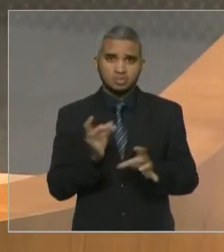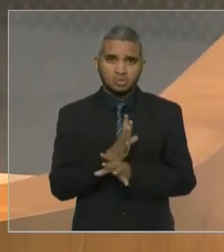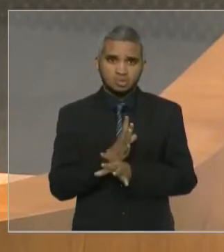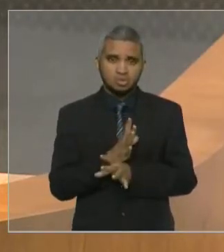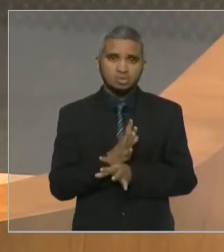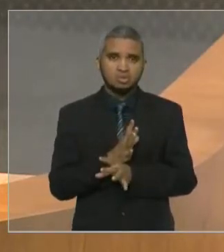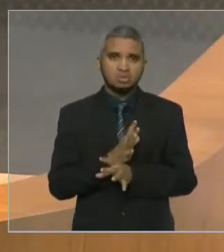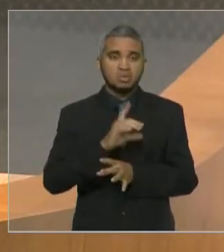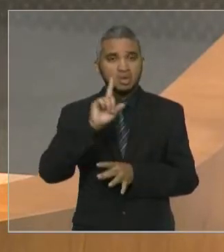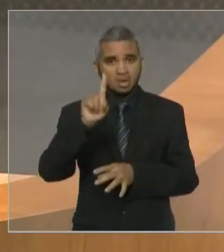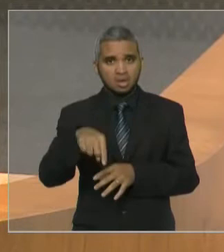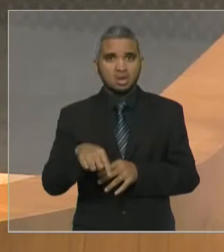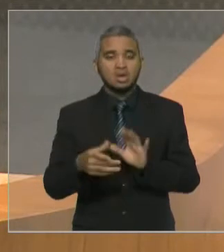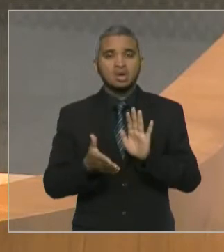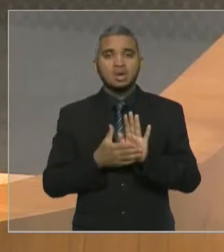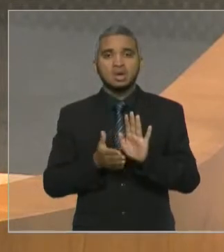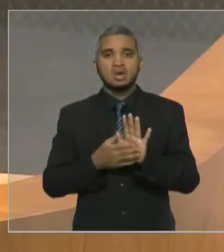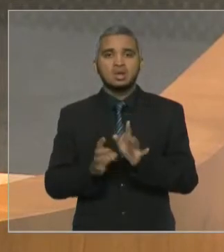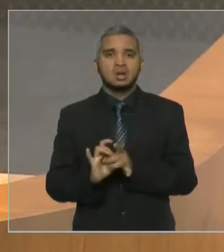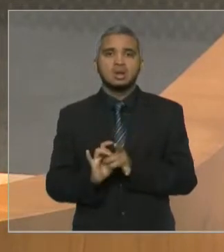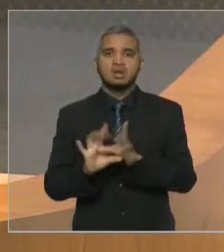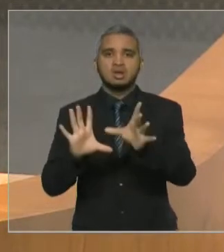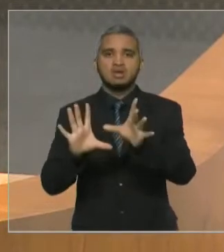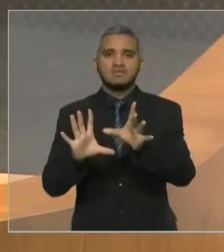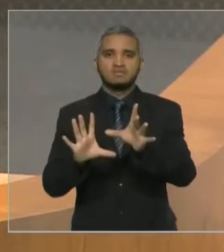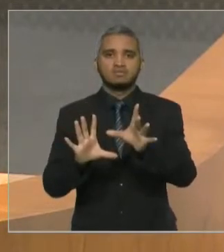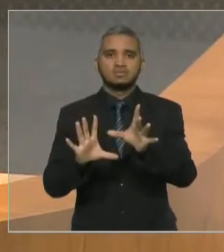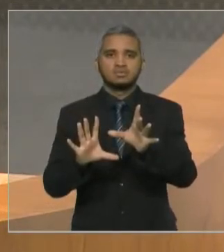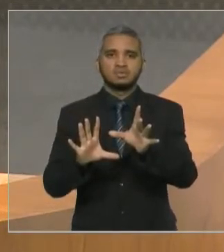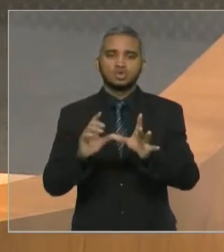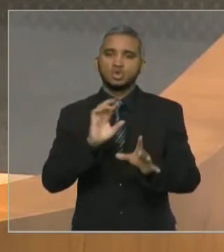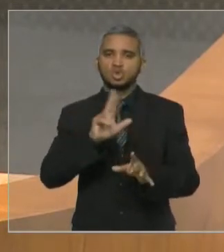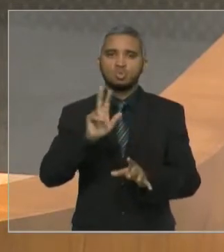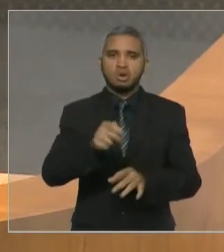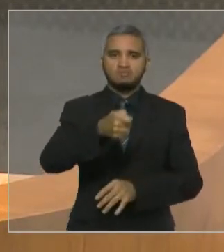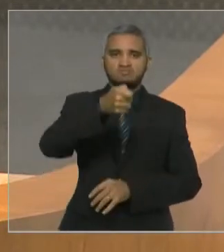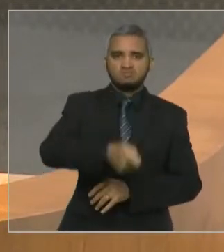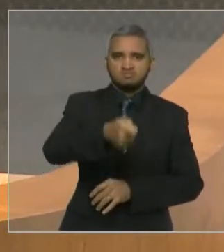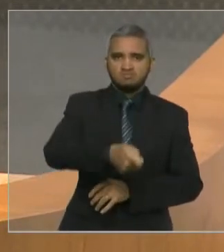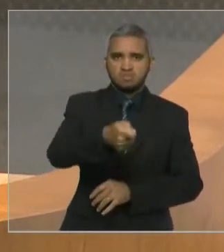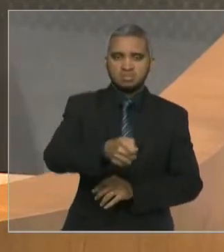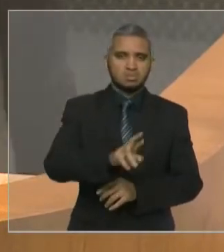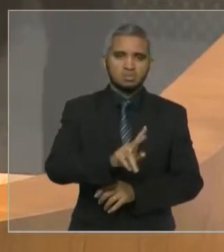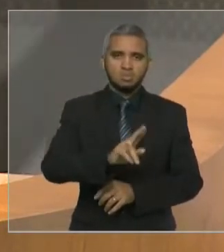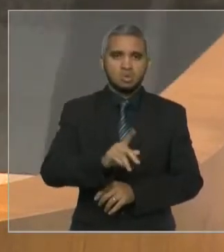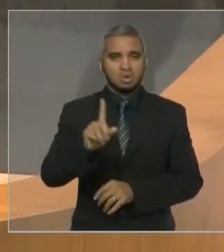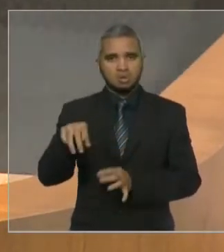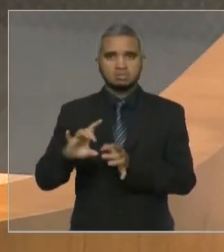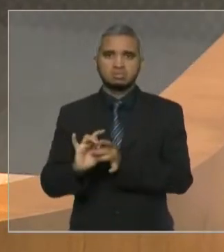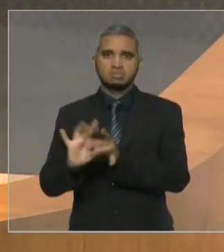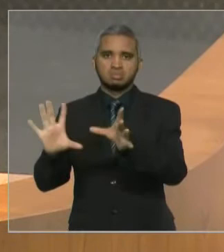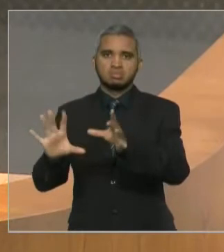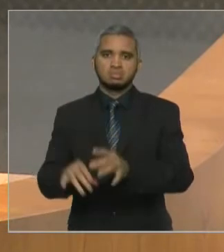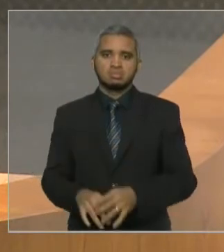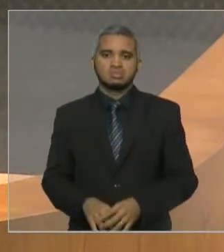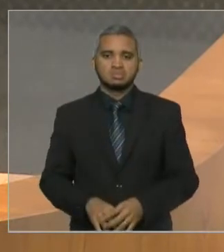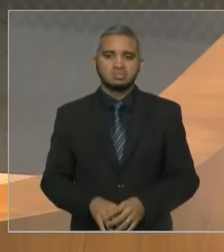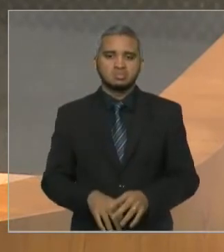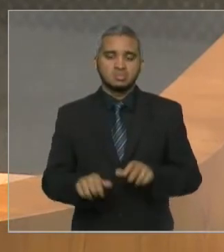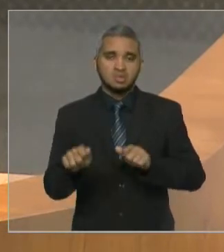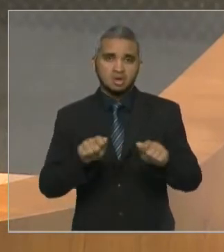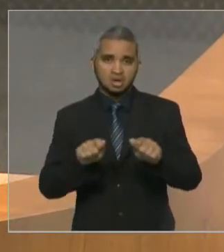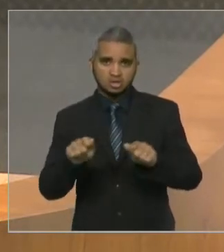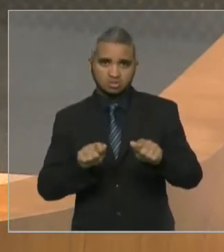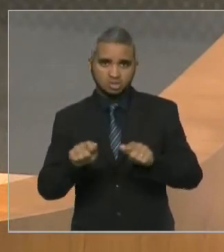é autorizativo, não é impositivo. Então, e durante a dinâmica administrativa e financeira